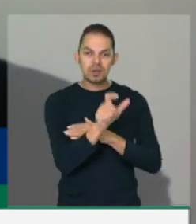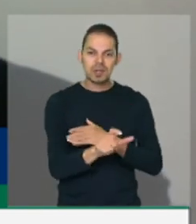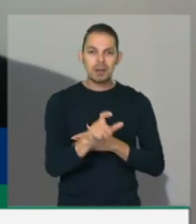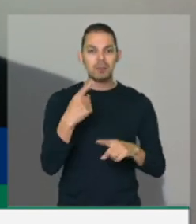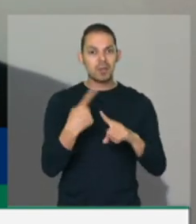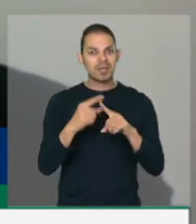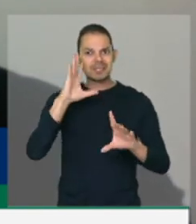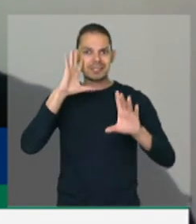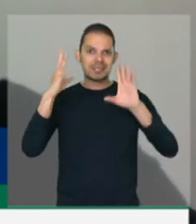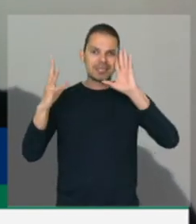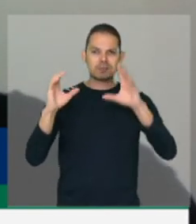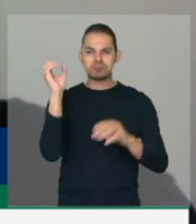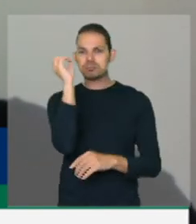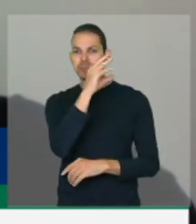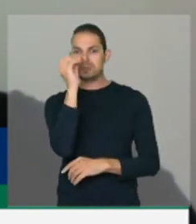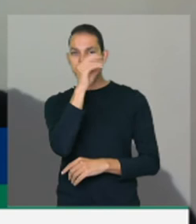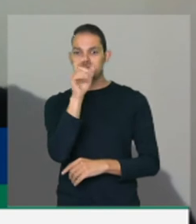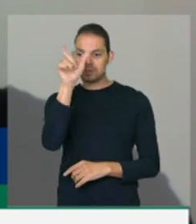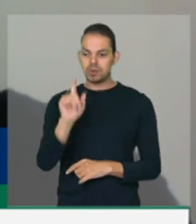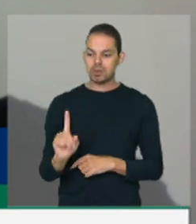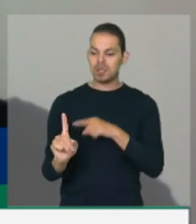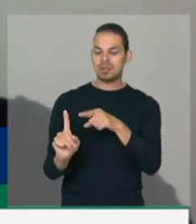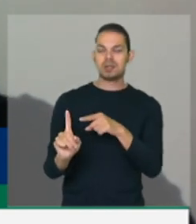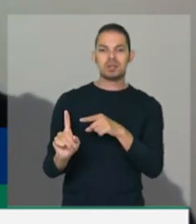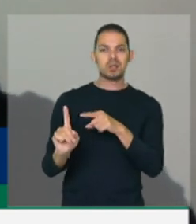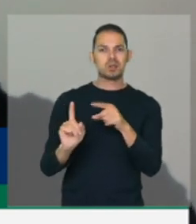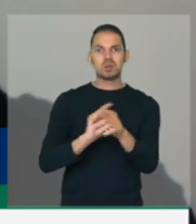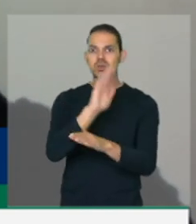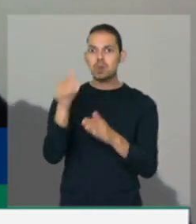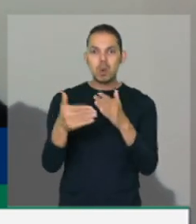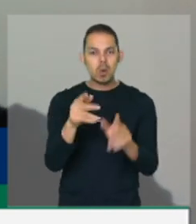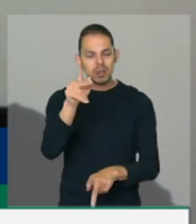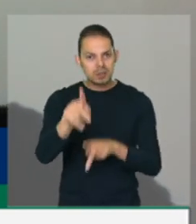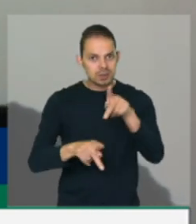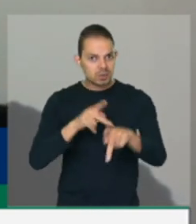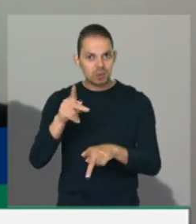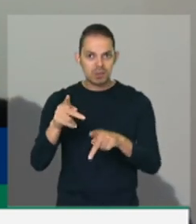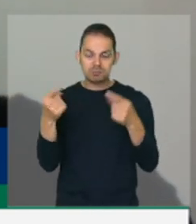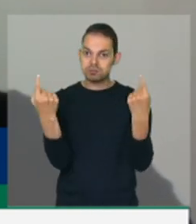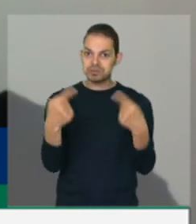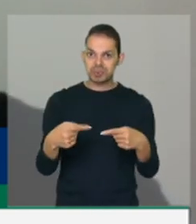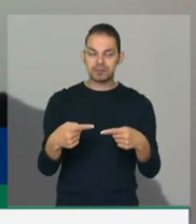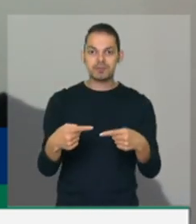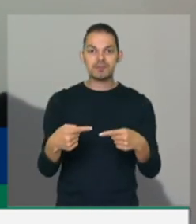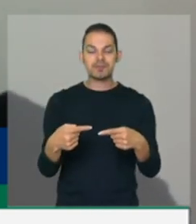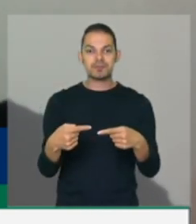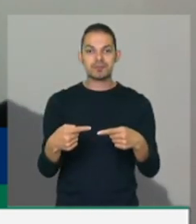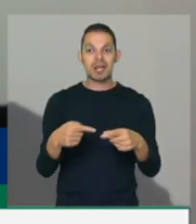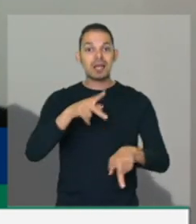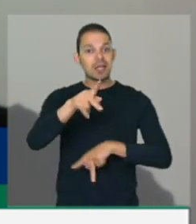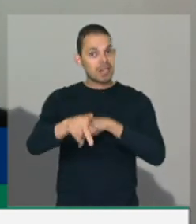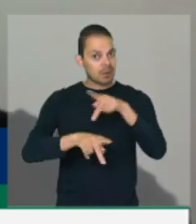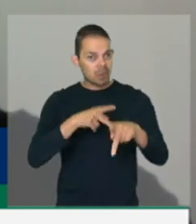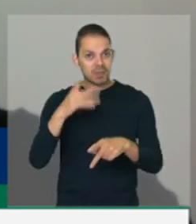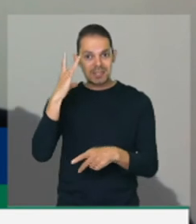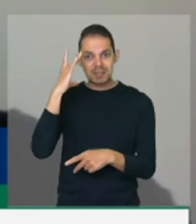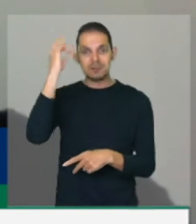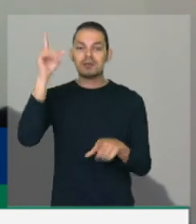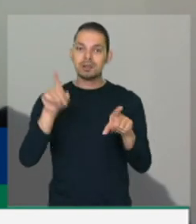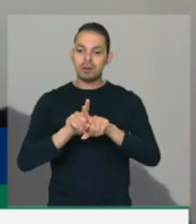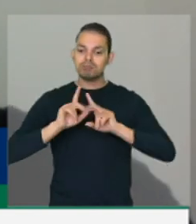decisões exageradas por parte daquele em que toda a população contrária ia. E essa mesma população que me elegeu me